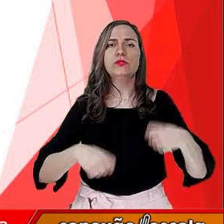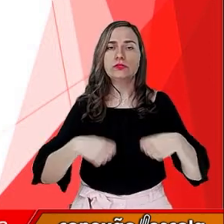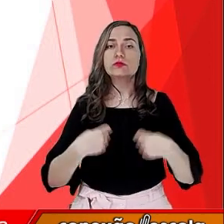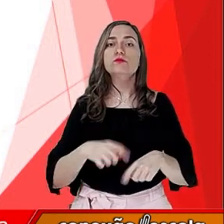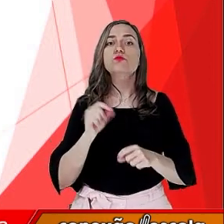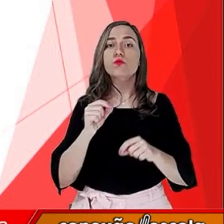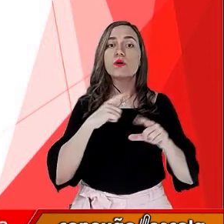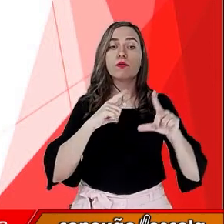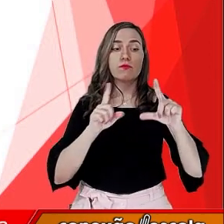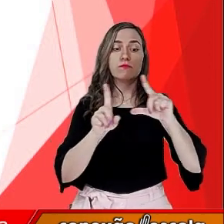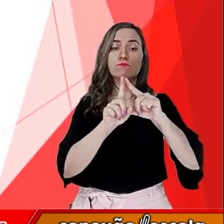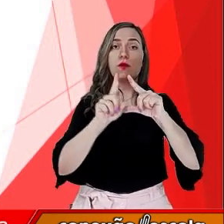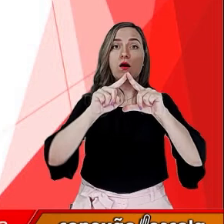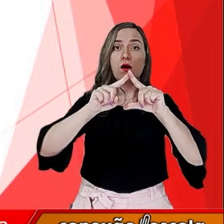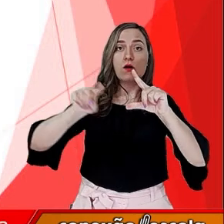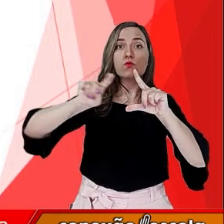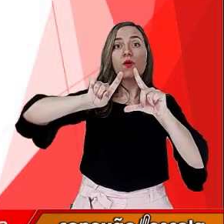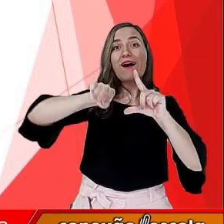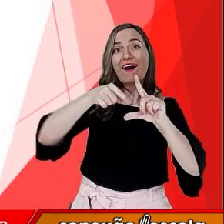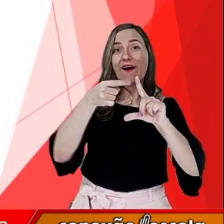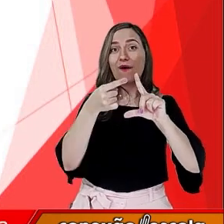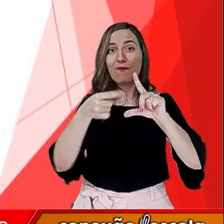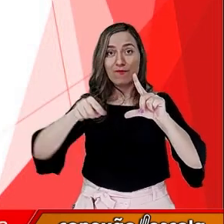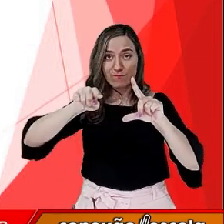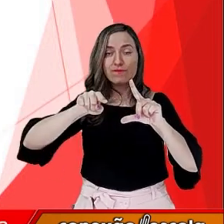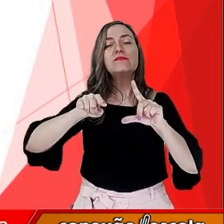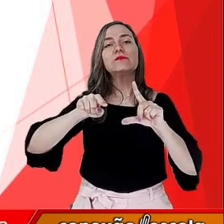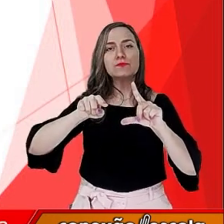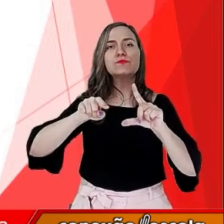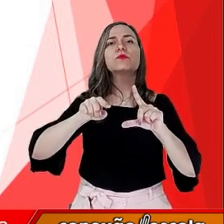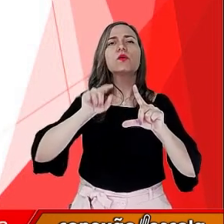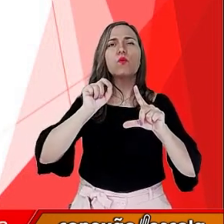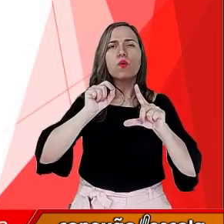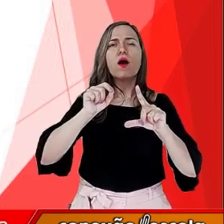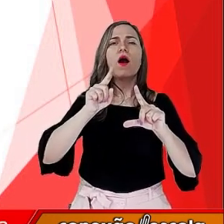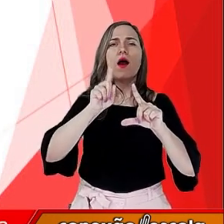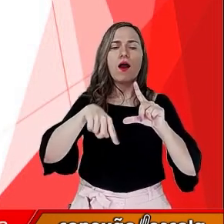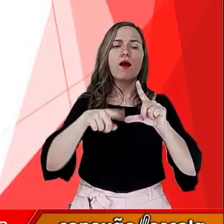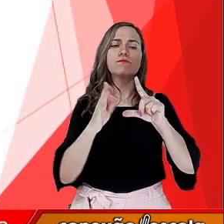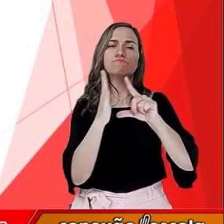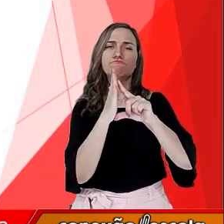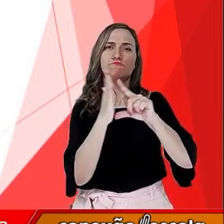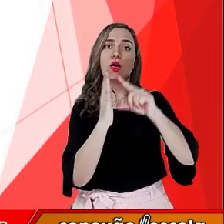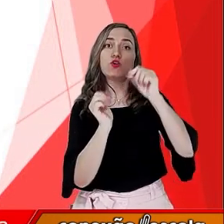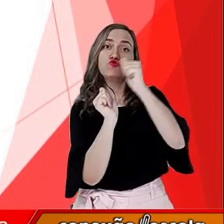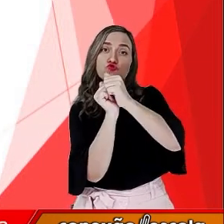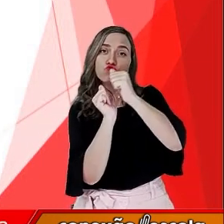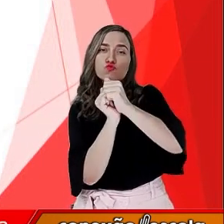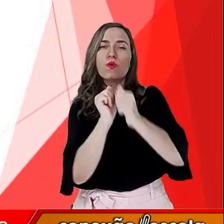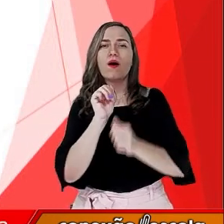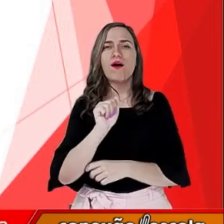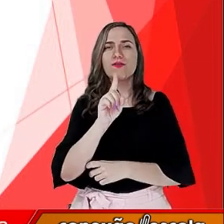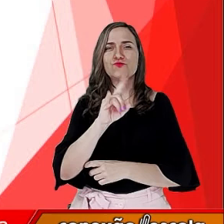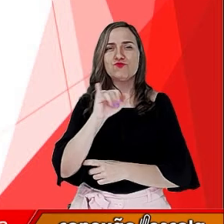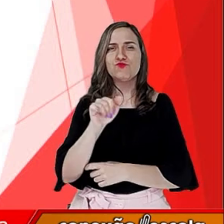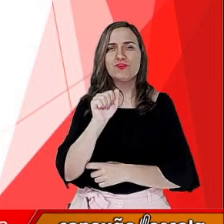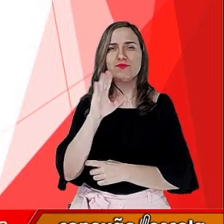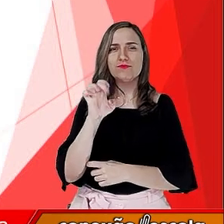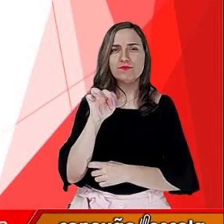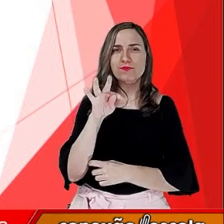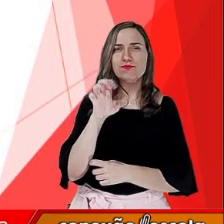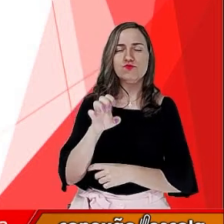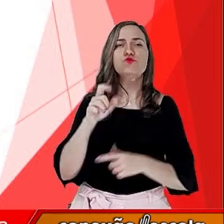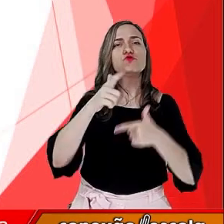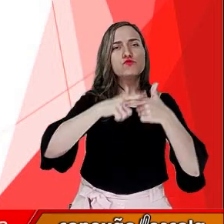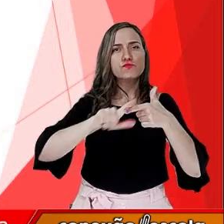alfa. O ângulo alfa está aqui, cateto adjacente sobre a hipotenusa. Então, o cosseno de alfa